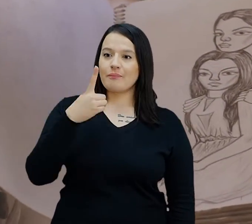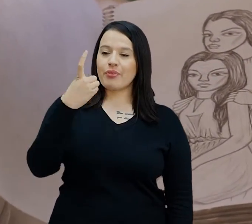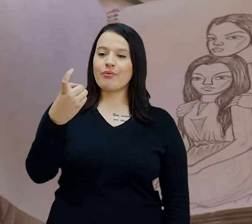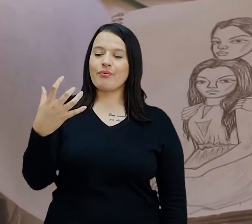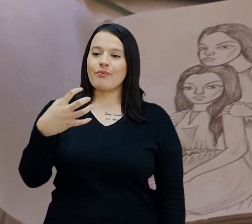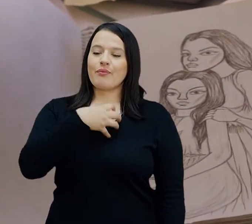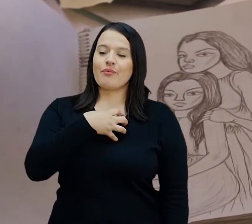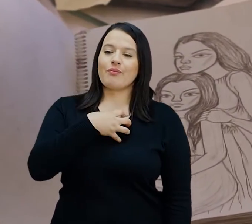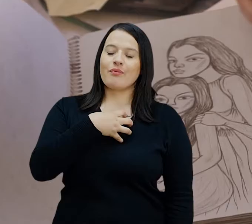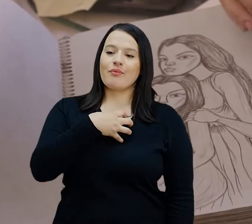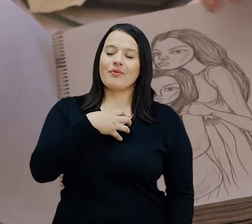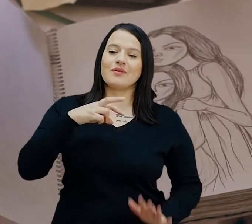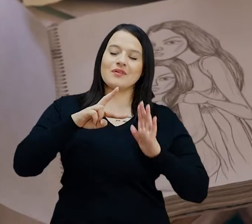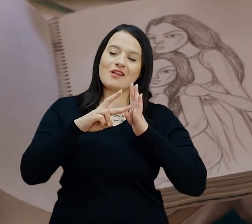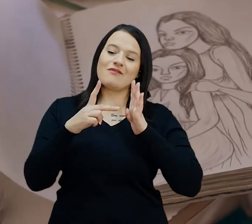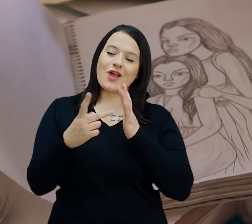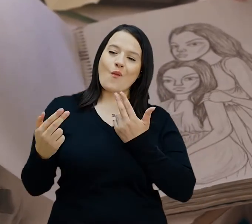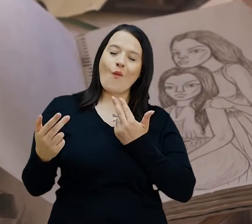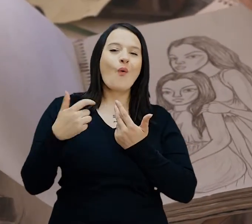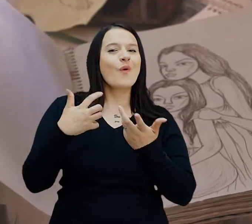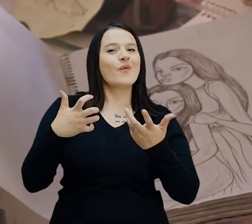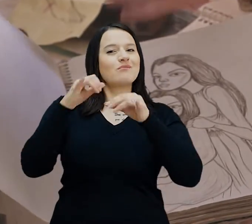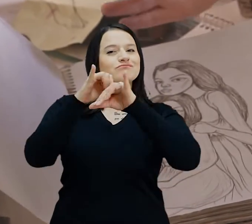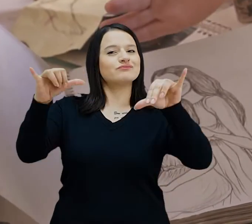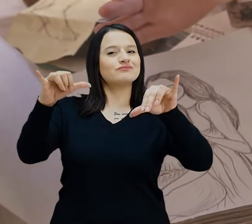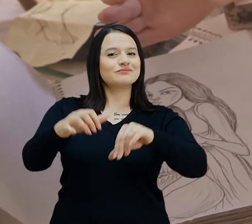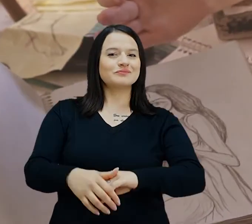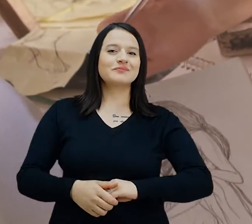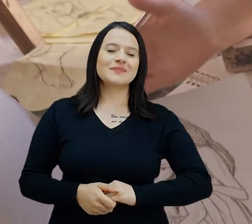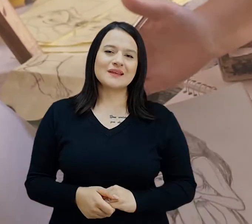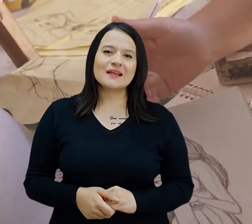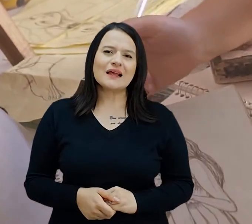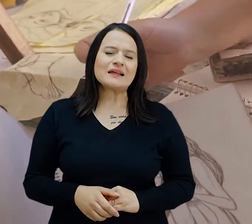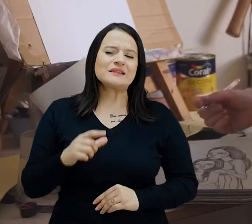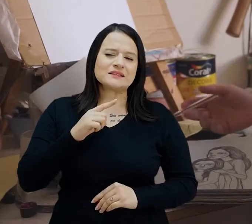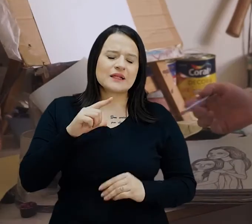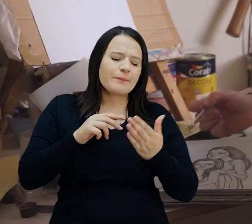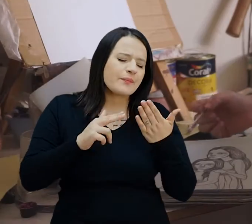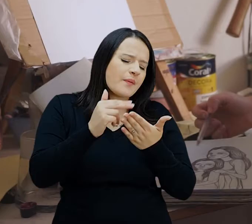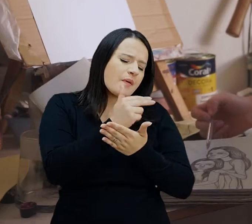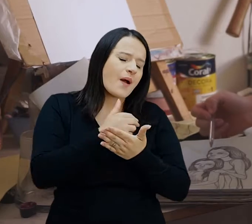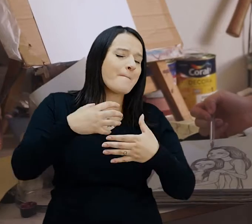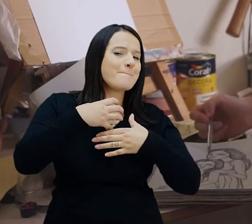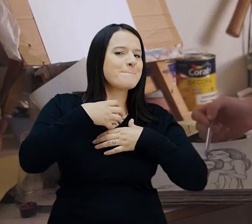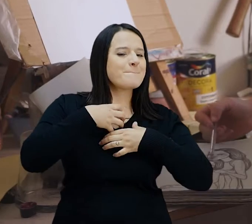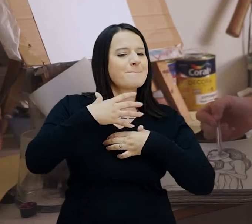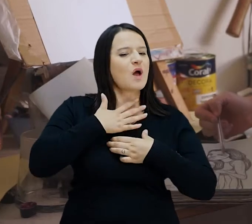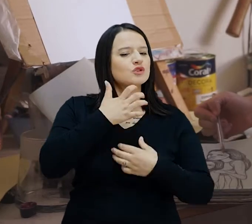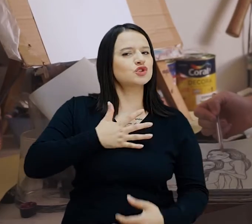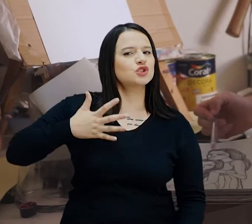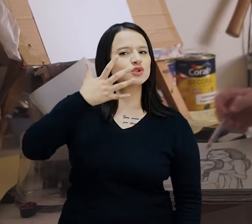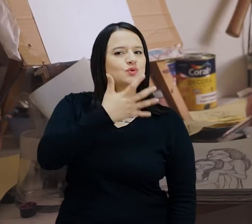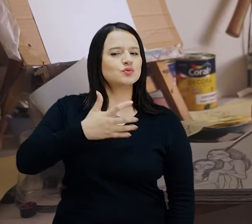fizesse sentido, que fizesse sentido dentro da mensagem que eu quero passar. E aí eu fui